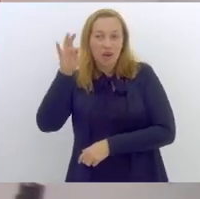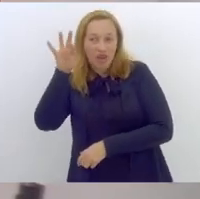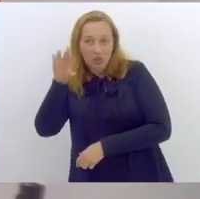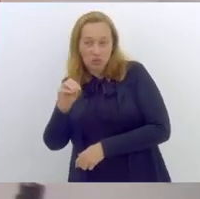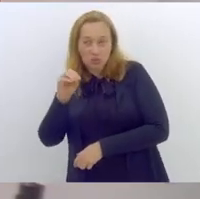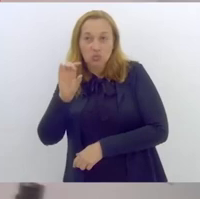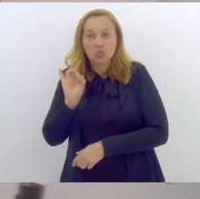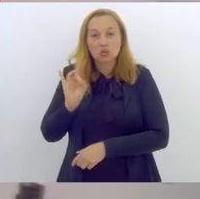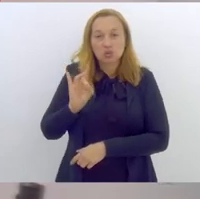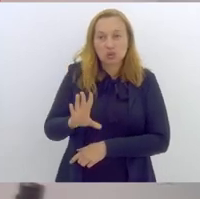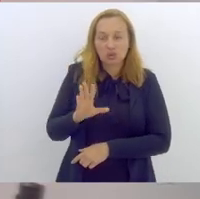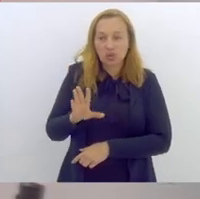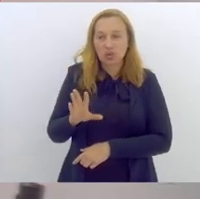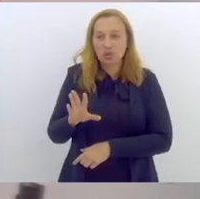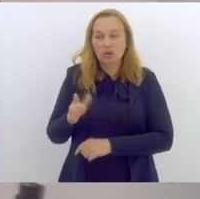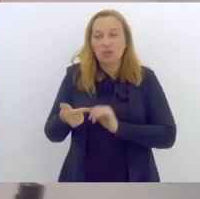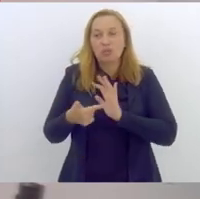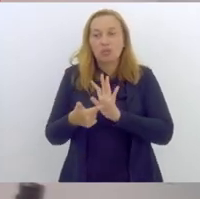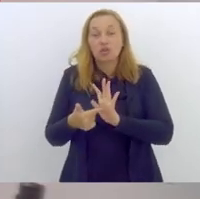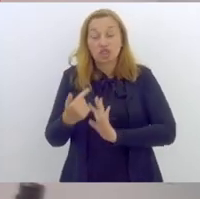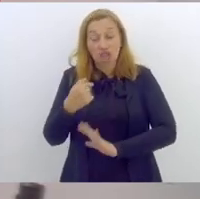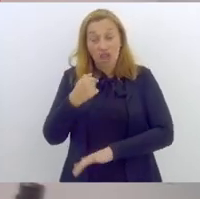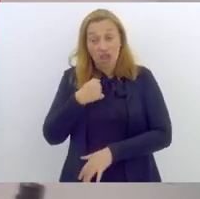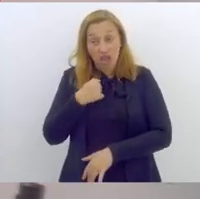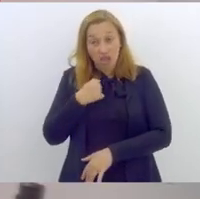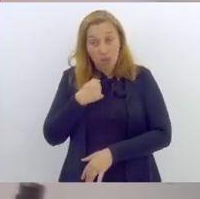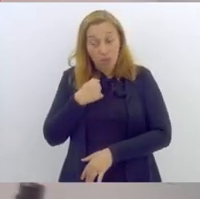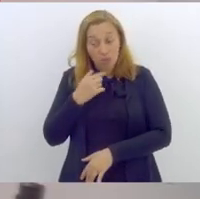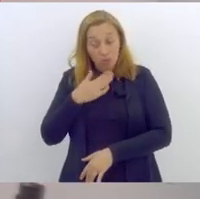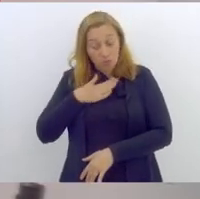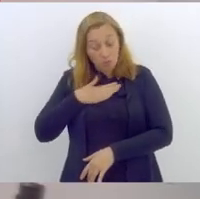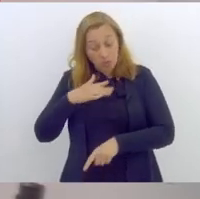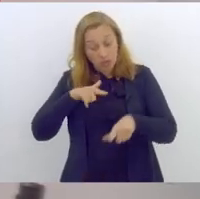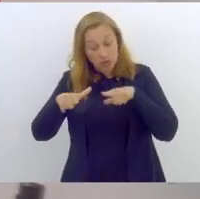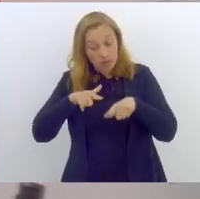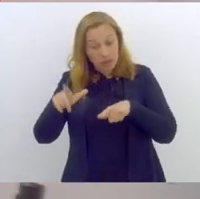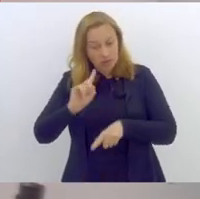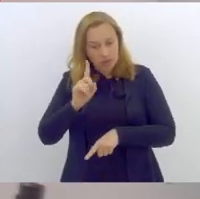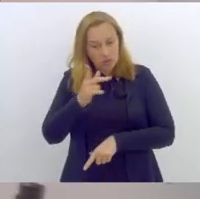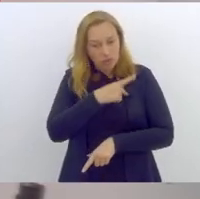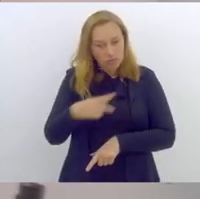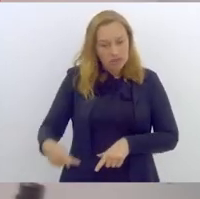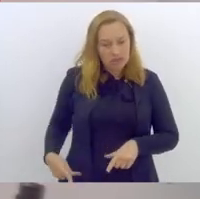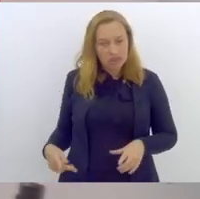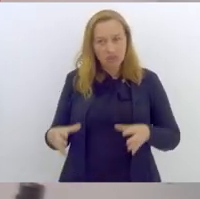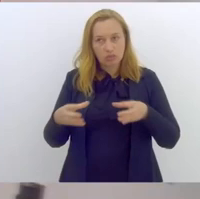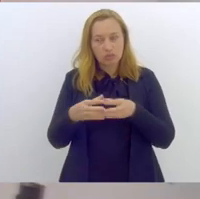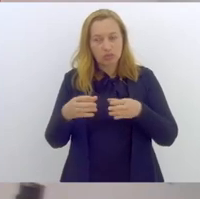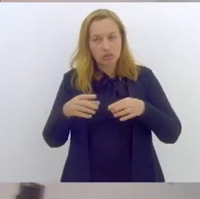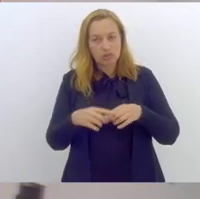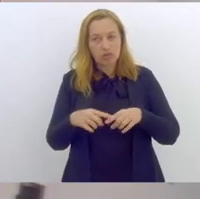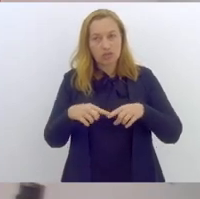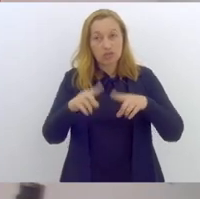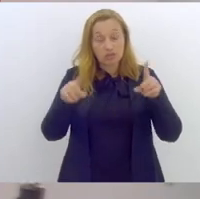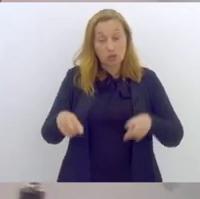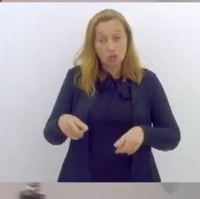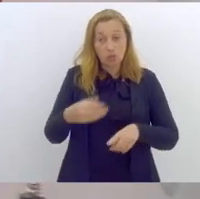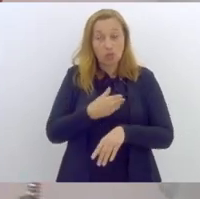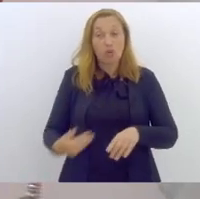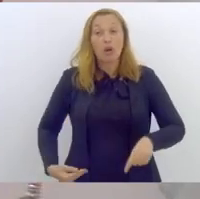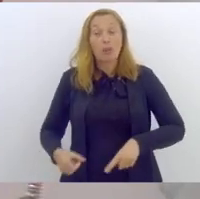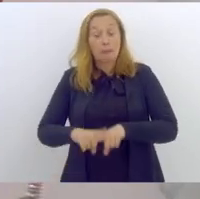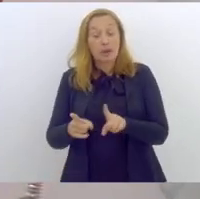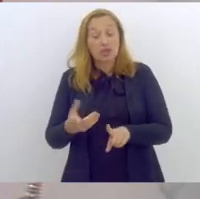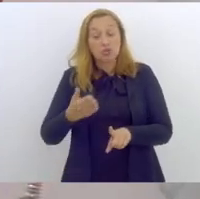ratifica o que eu no meu mandato não como presidente da Comissão de servidores Mas o que eu no meio mandato